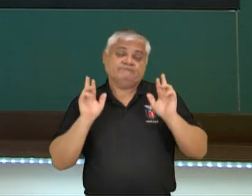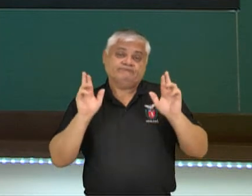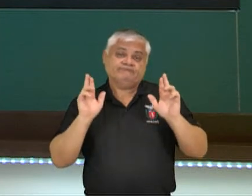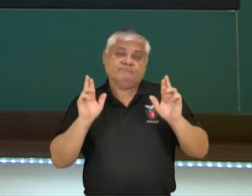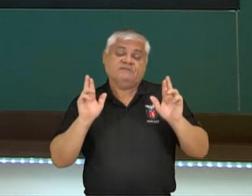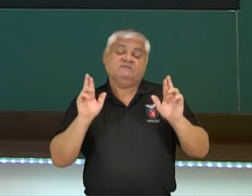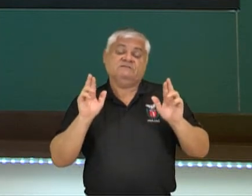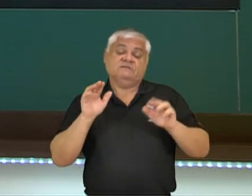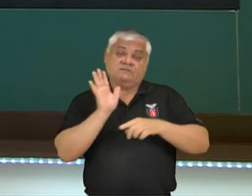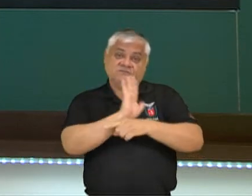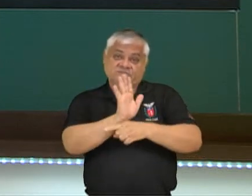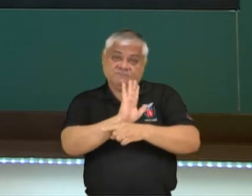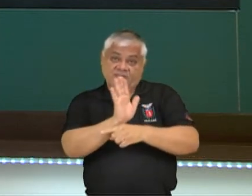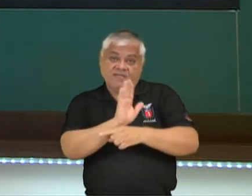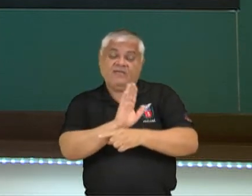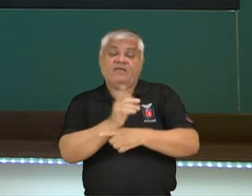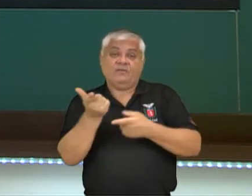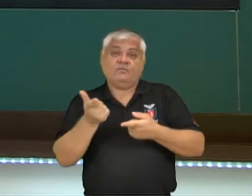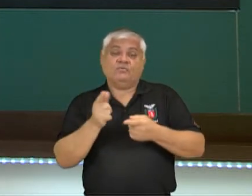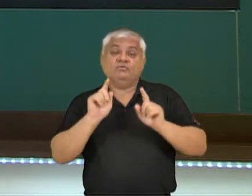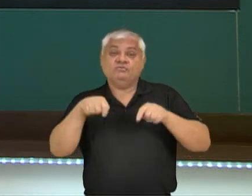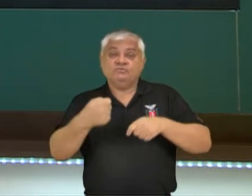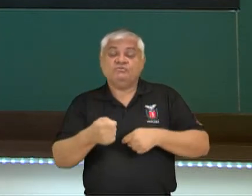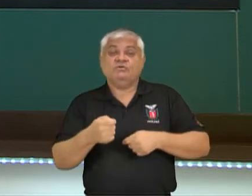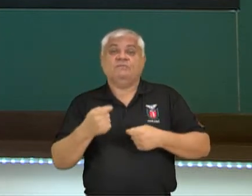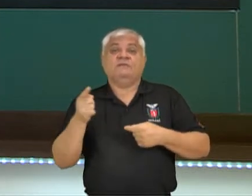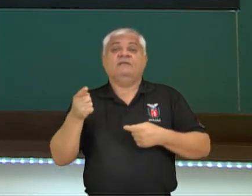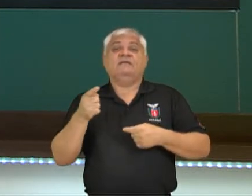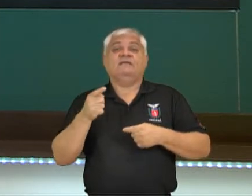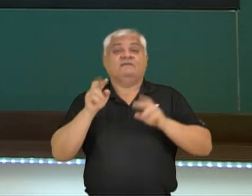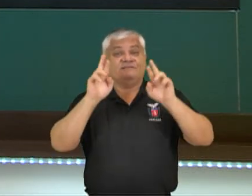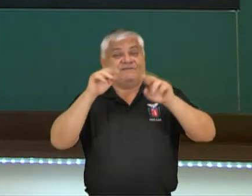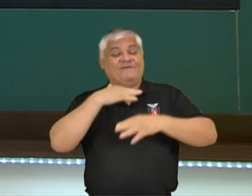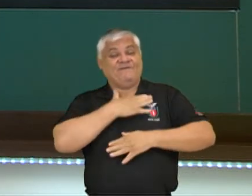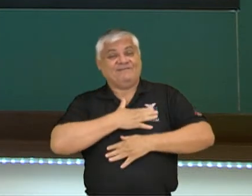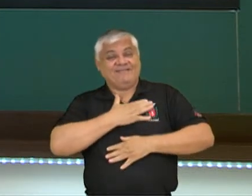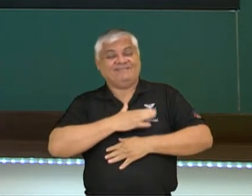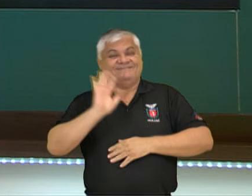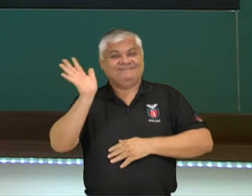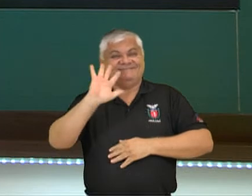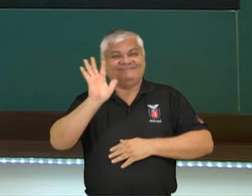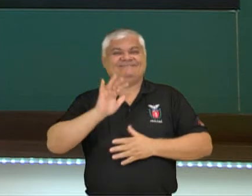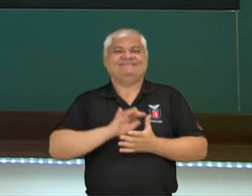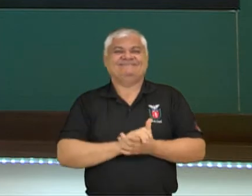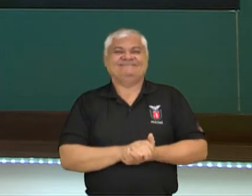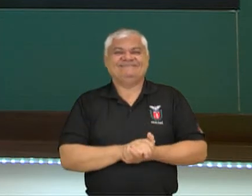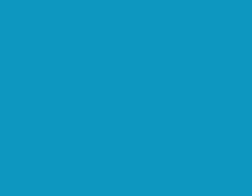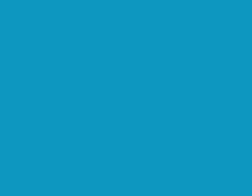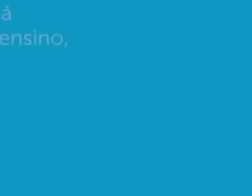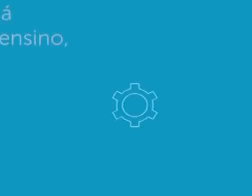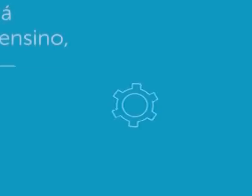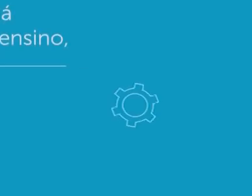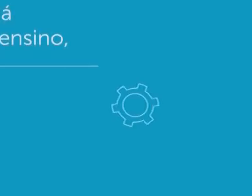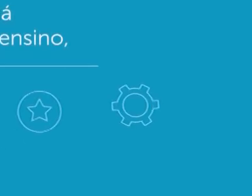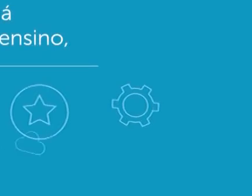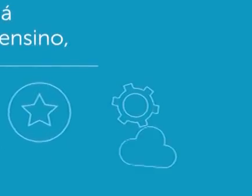pessoal. Nesse vídeo nós falamos sobre a antiginástica. Eu espero que vocês tenham gostado e até breve.